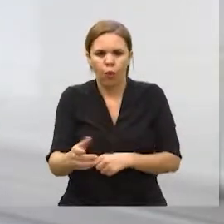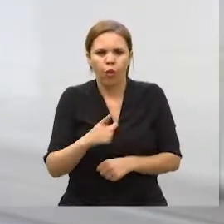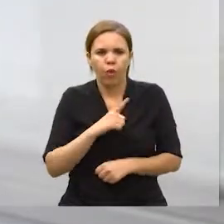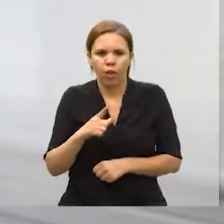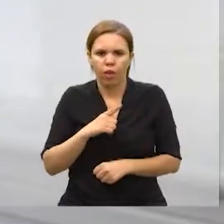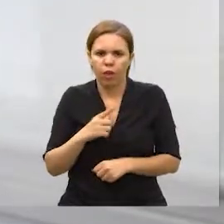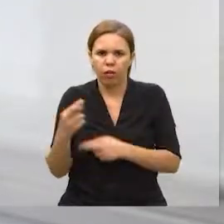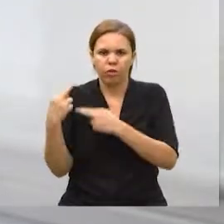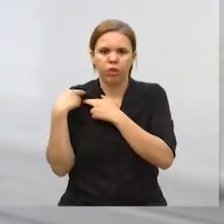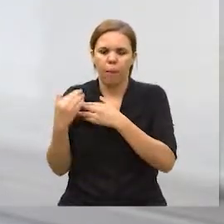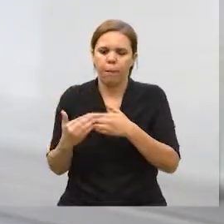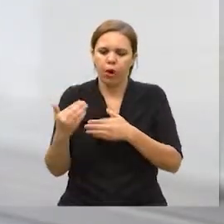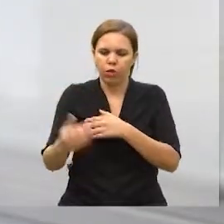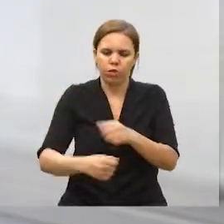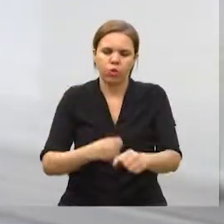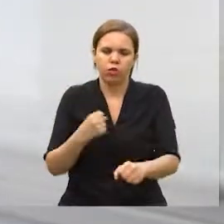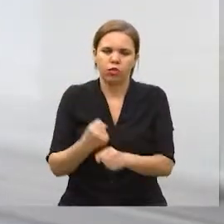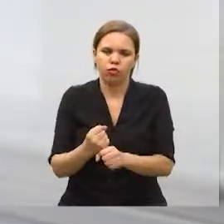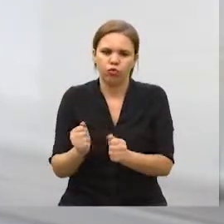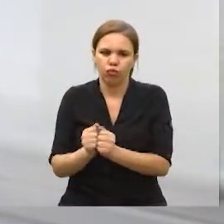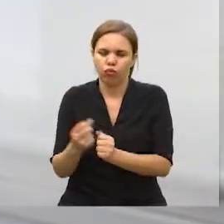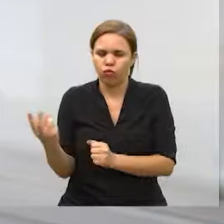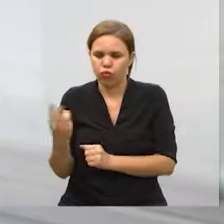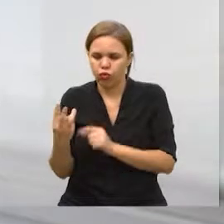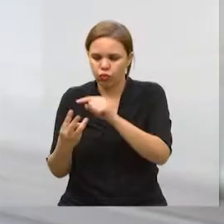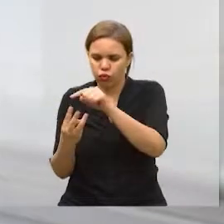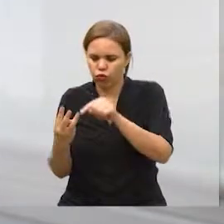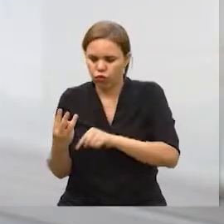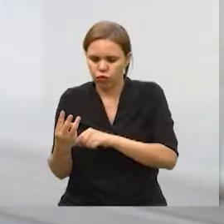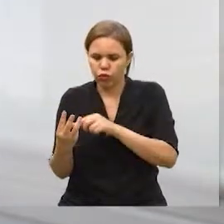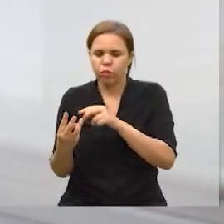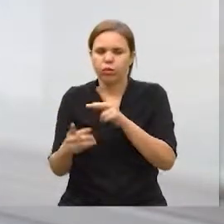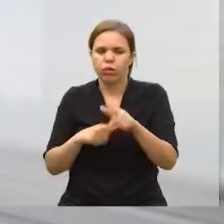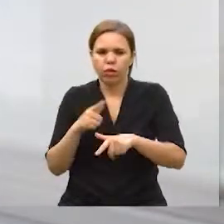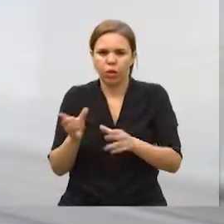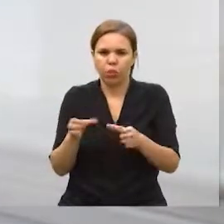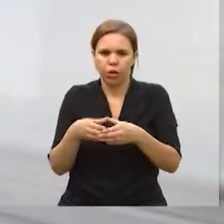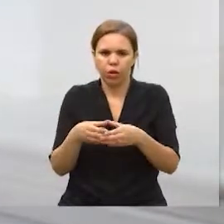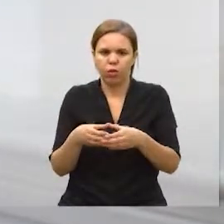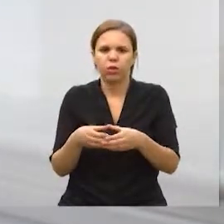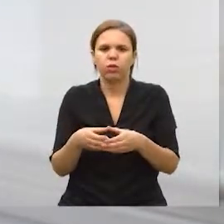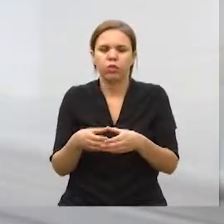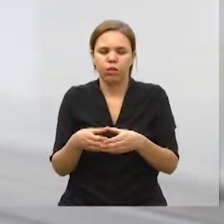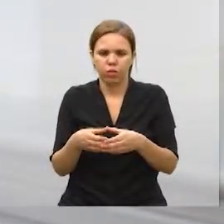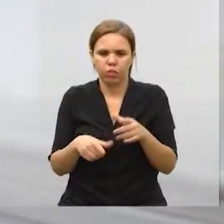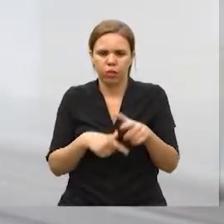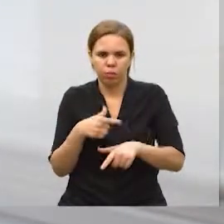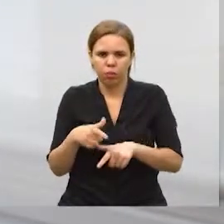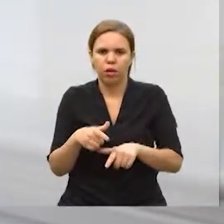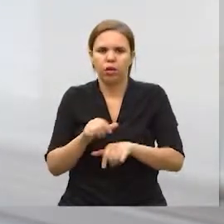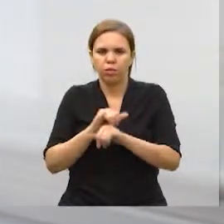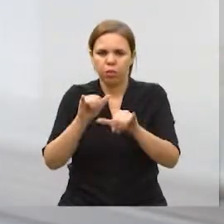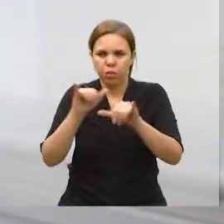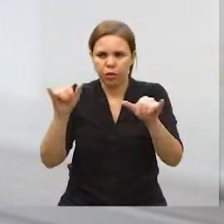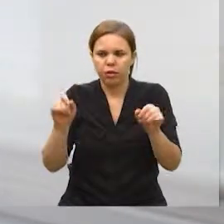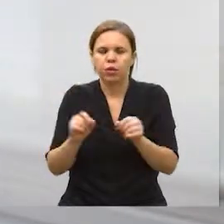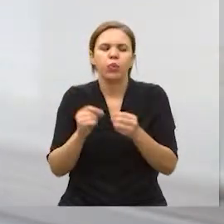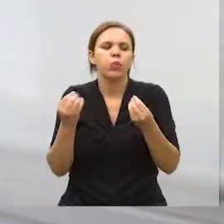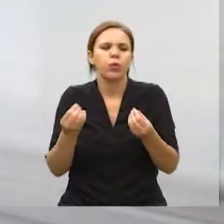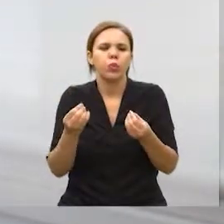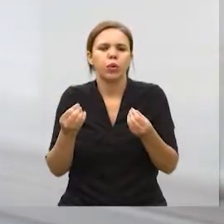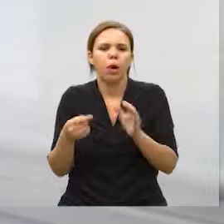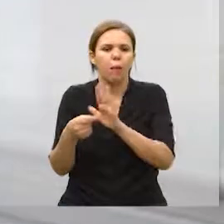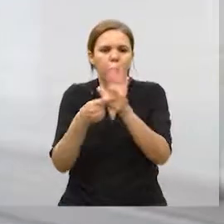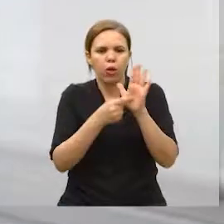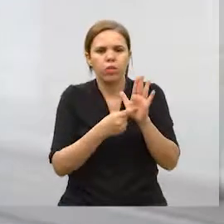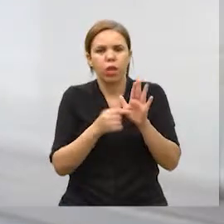ano que vem a gente tem uma grande tarefa aí, eu junto com elas e mais uma pessoa incrível que está trabalhando com branding com elas, que